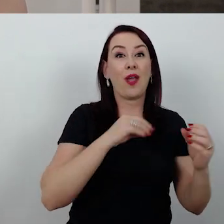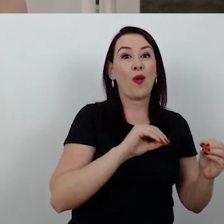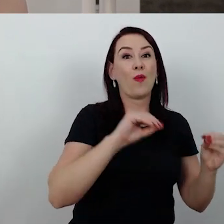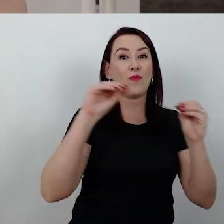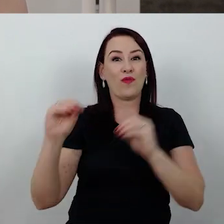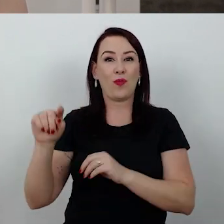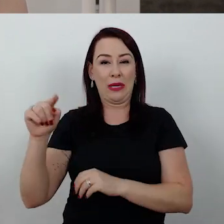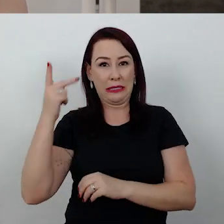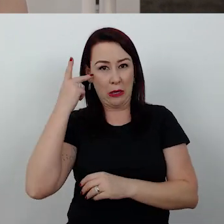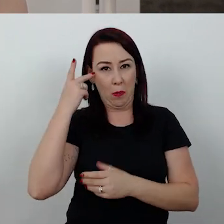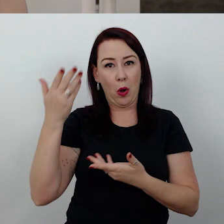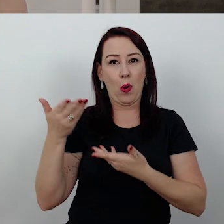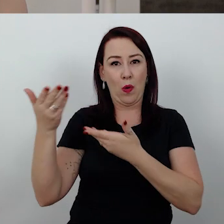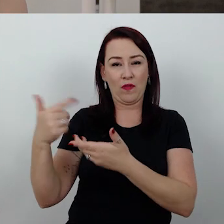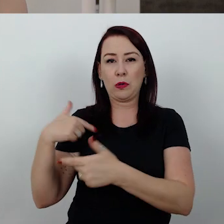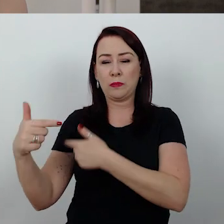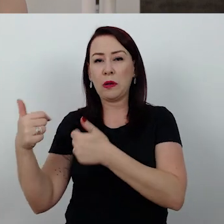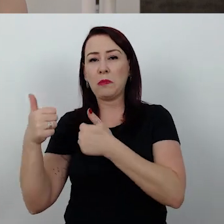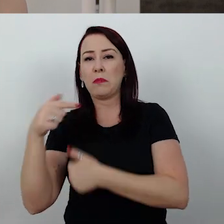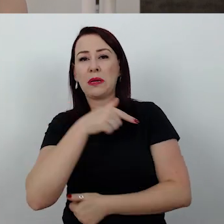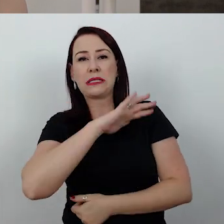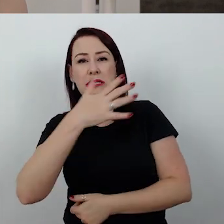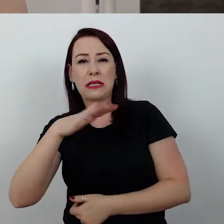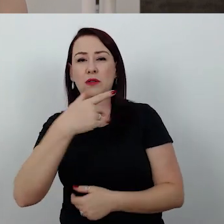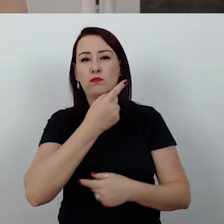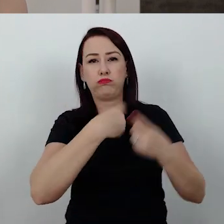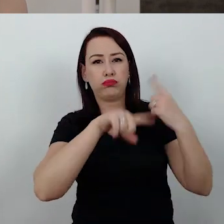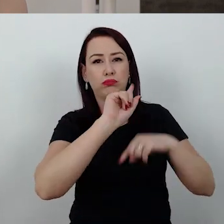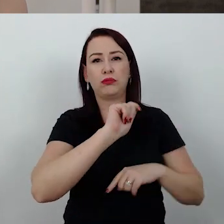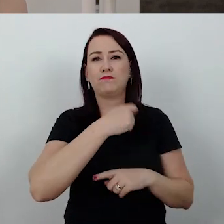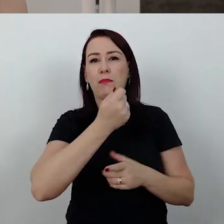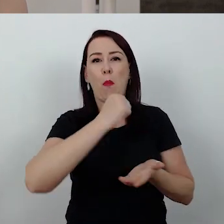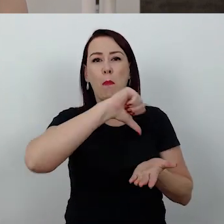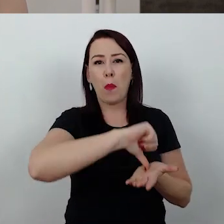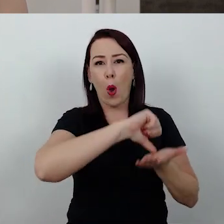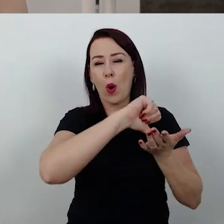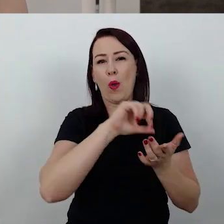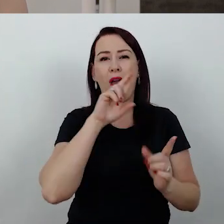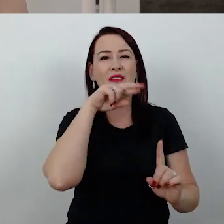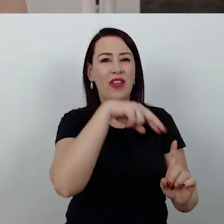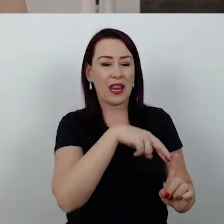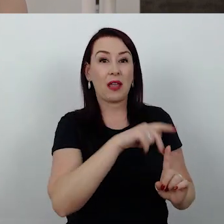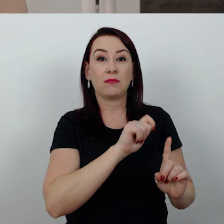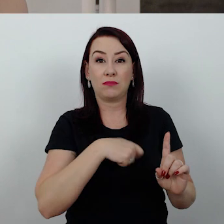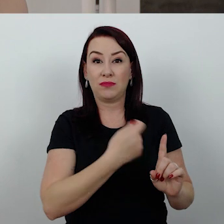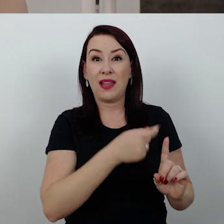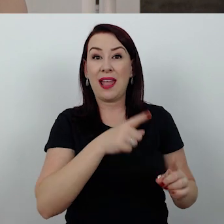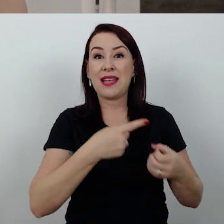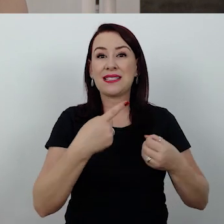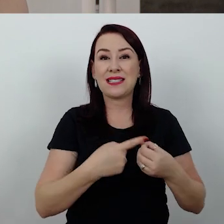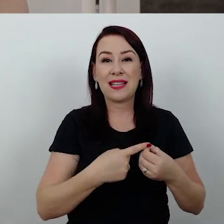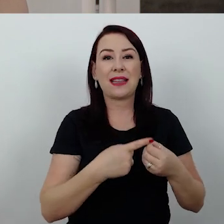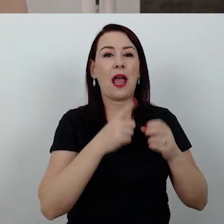Paulo, né, para implantar o filme, porque aí Santos se consolidou, Santos virou um polo. Hoje, Santos é a cidade criativa do